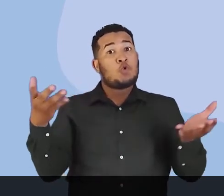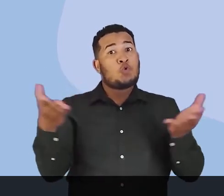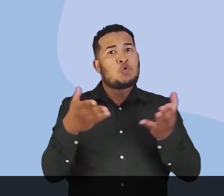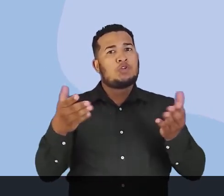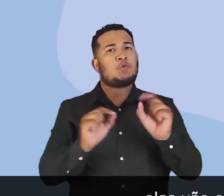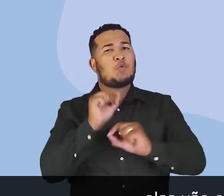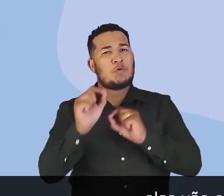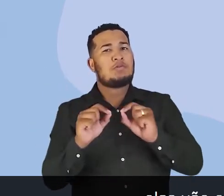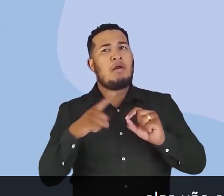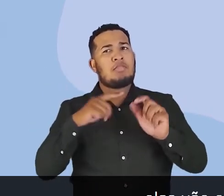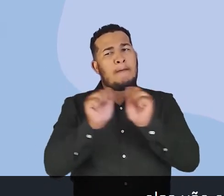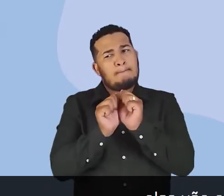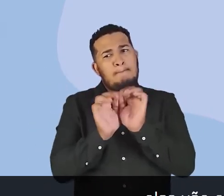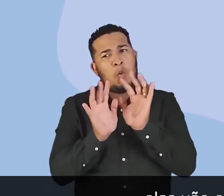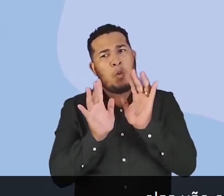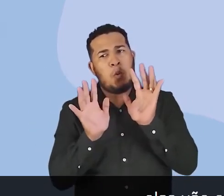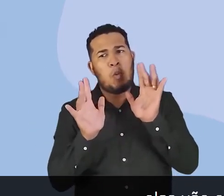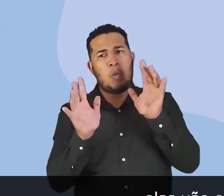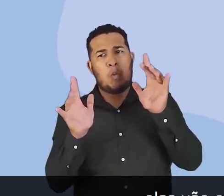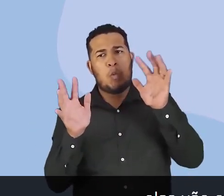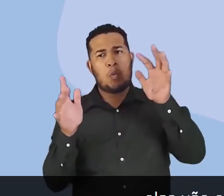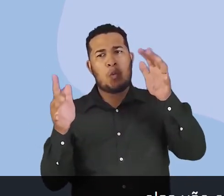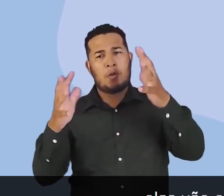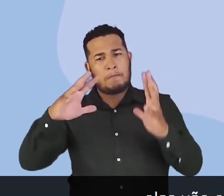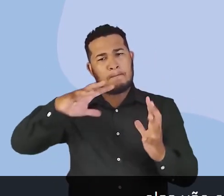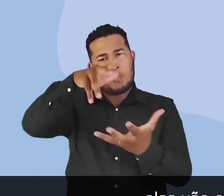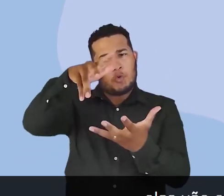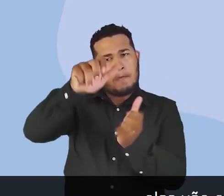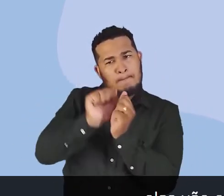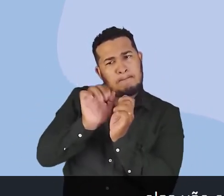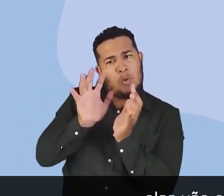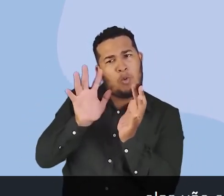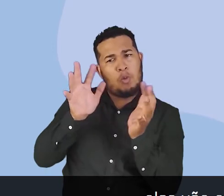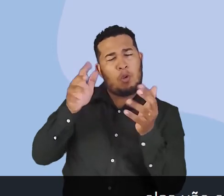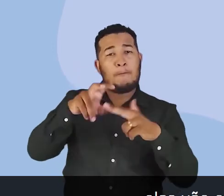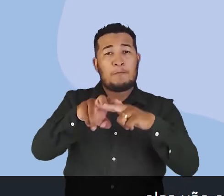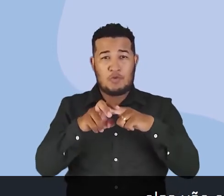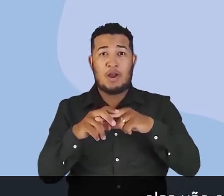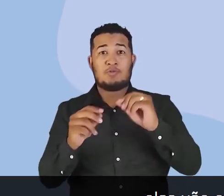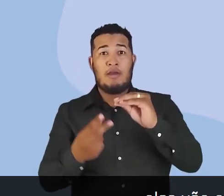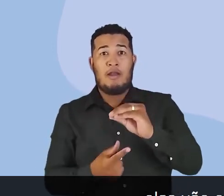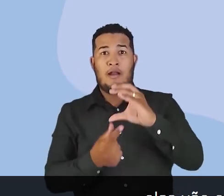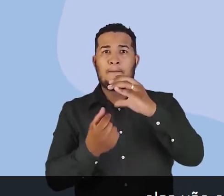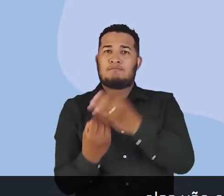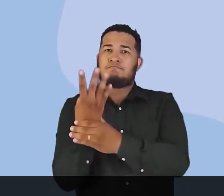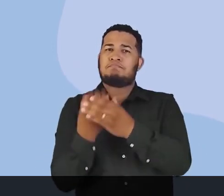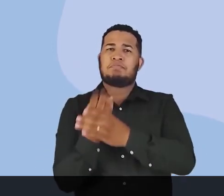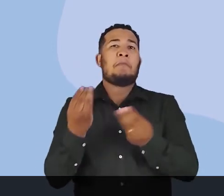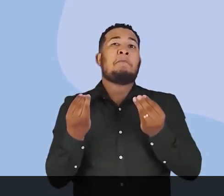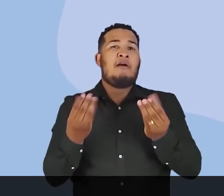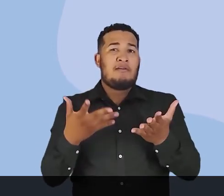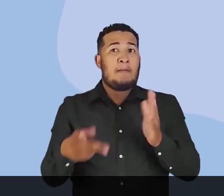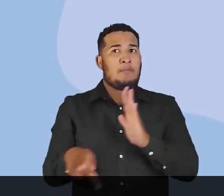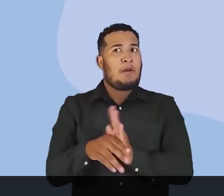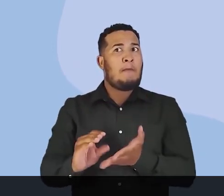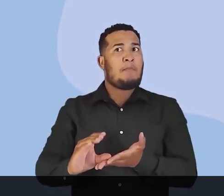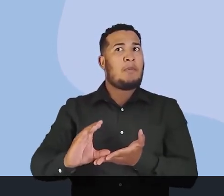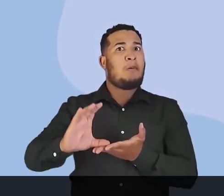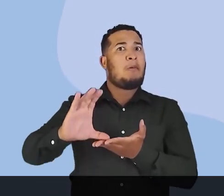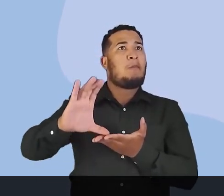né, elas vão estar se espalhando no mundo a partir desse capital produtivo. Para quê? Para